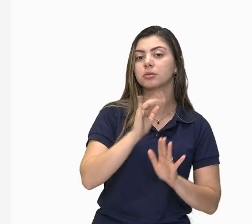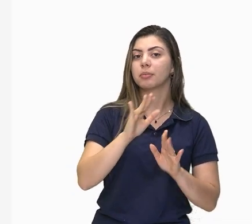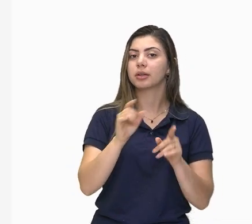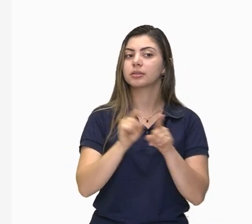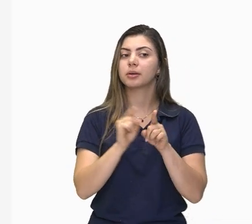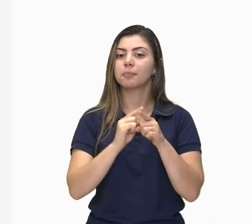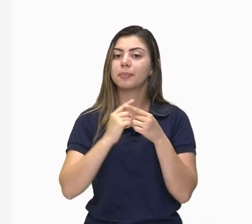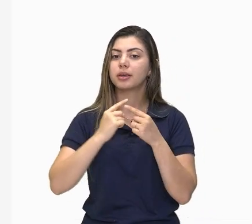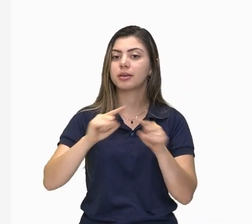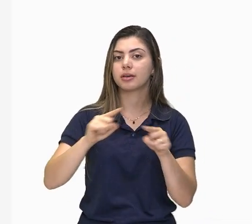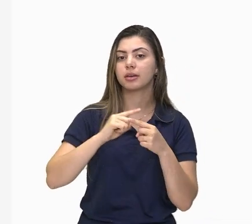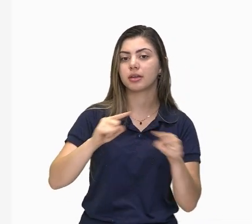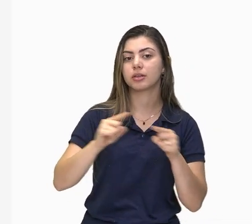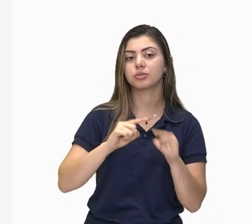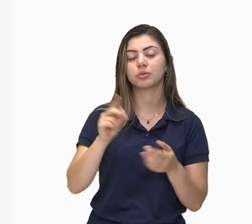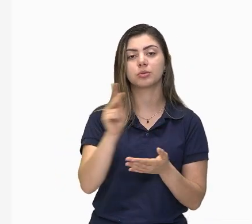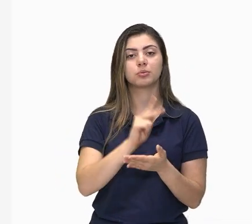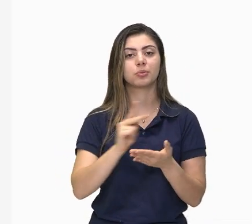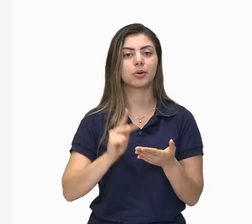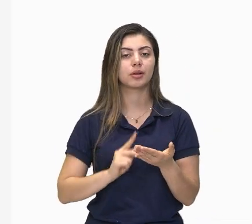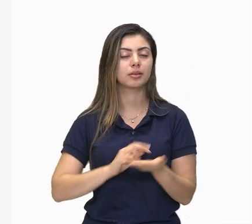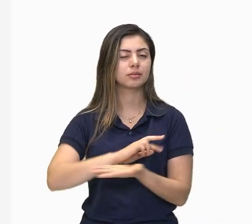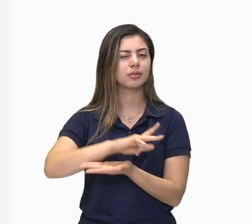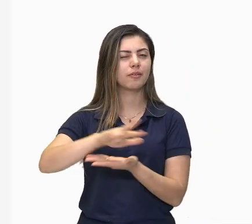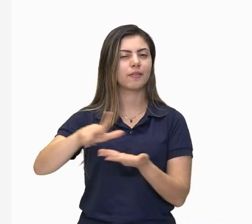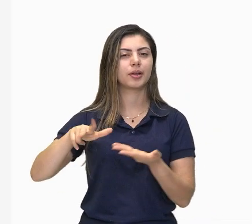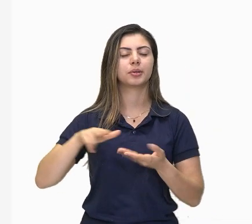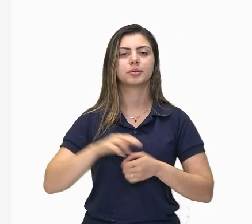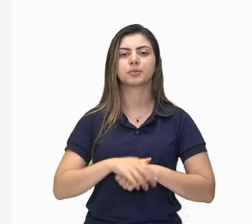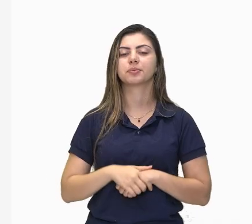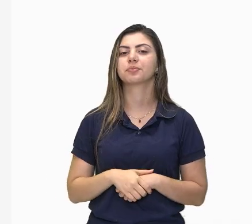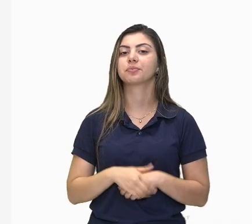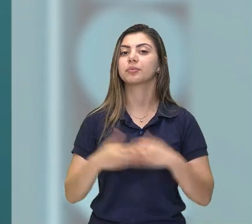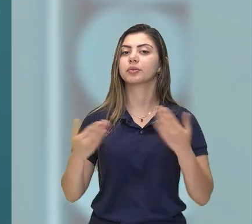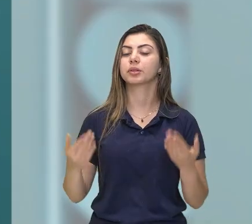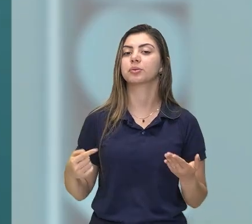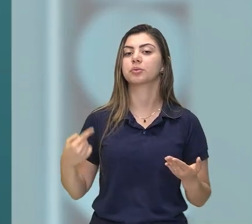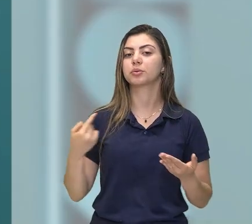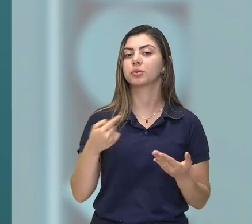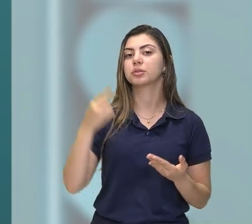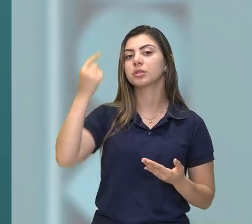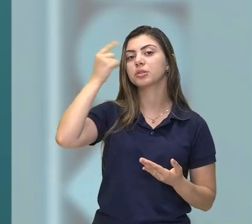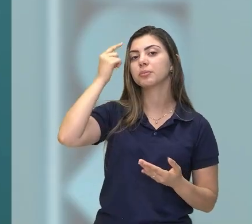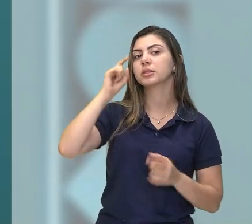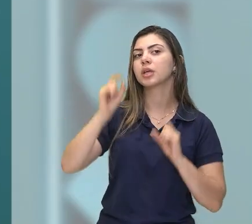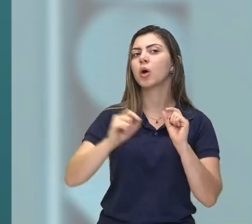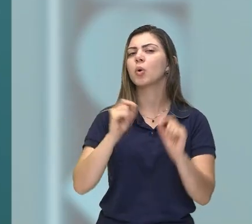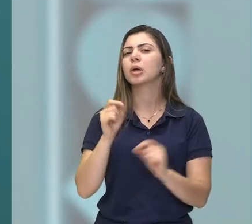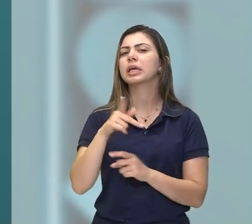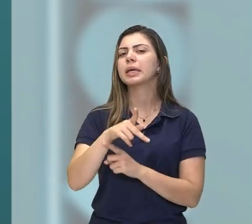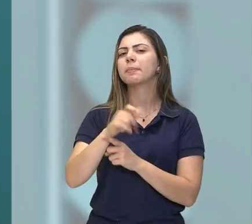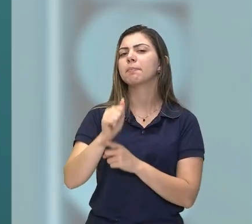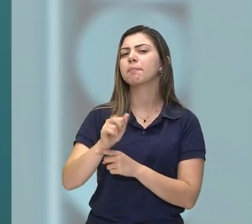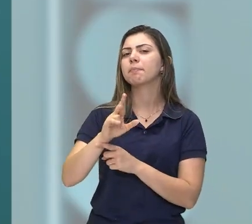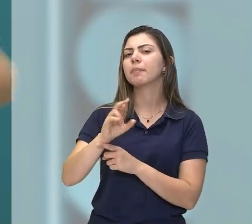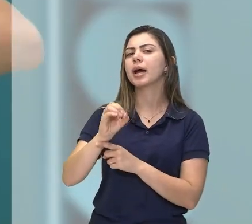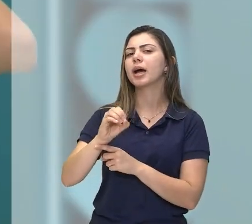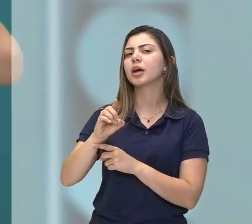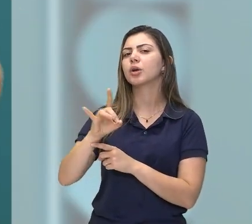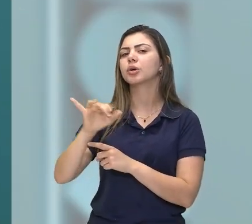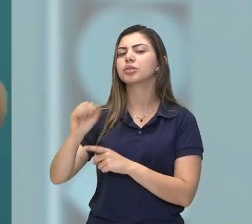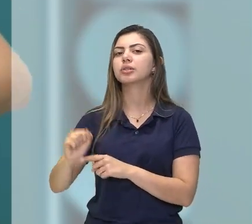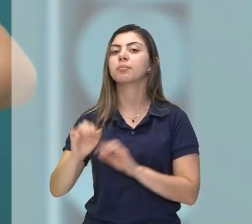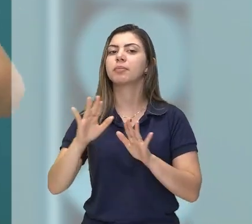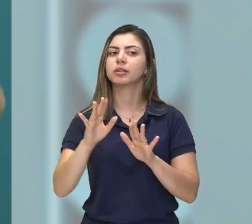também críticos, poéticos, etc. Então, só para nós pensarmos o que é a paródia, enquanto na paráfrase